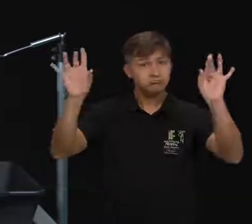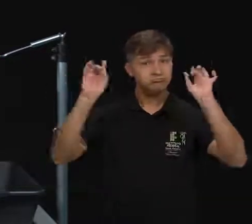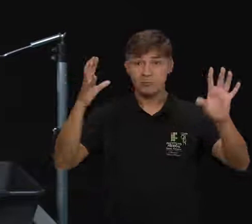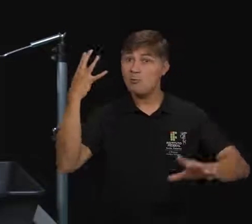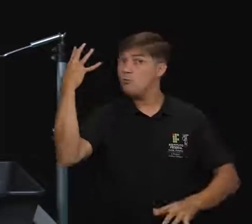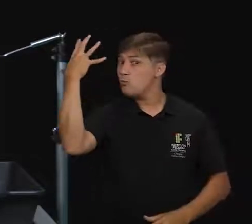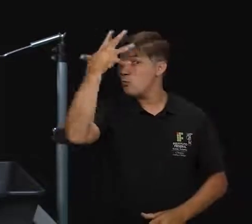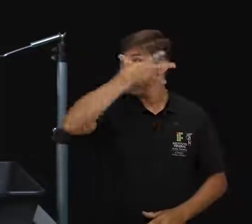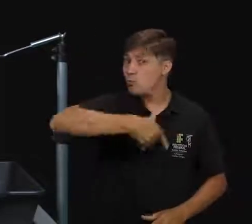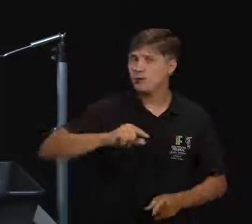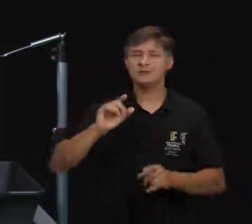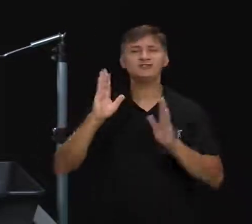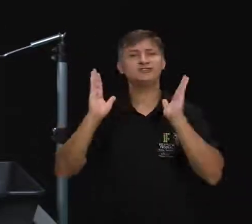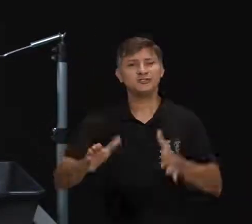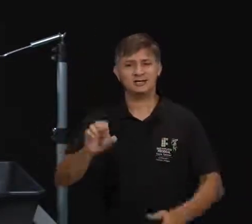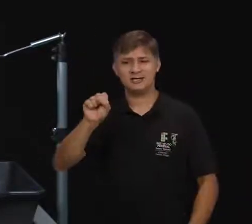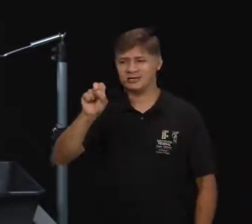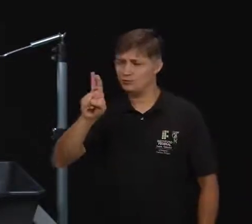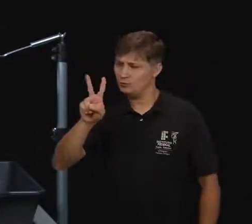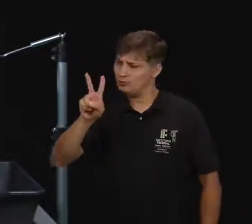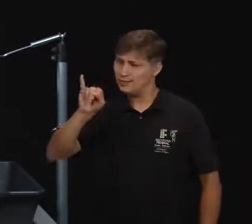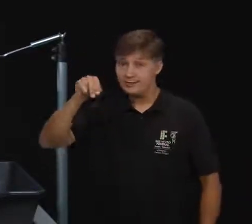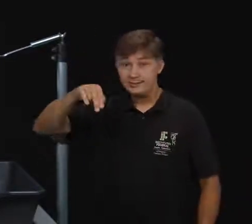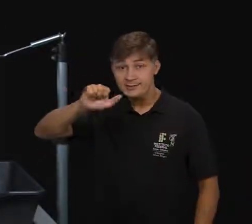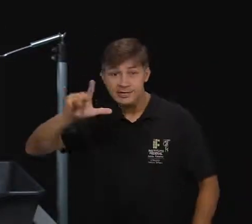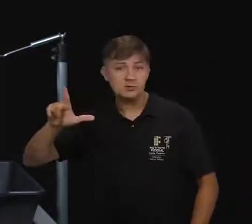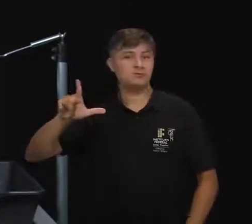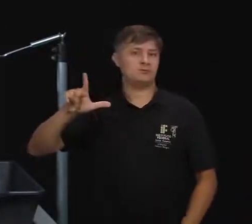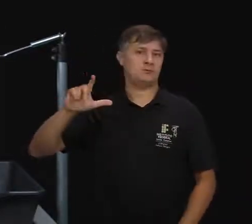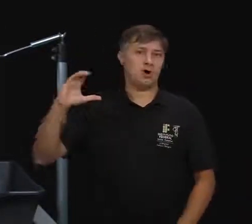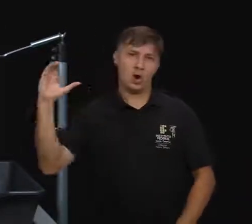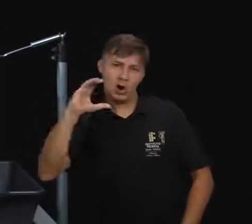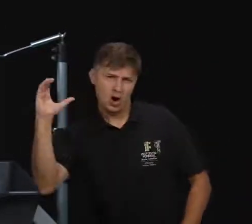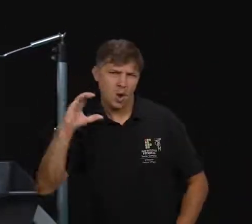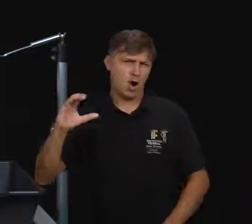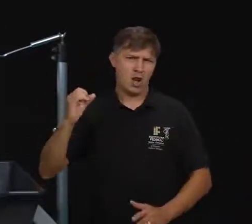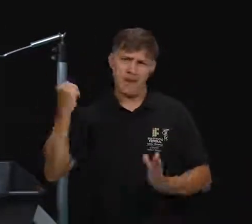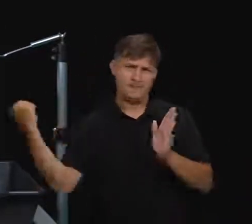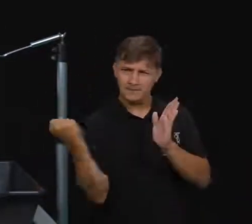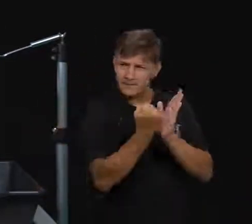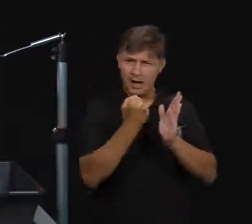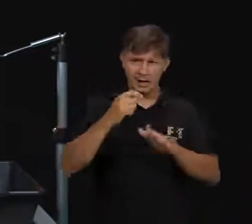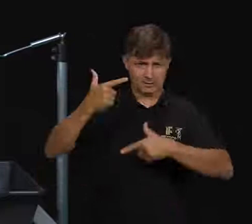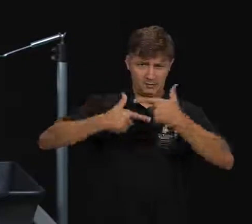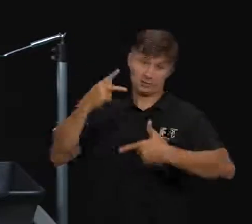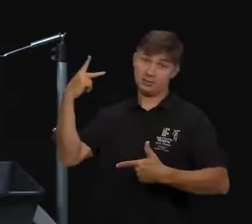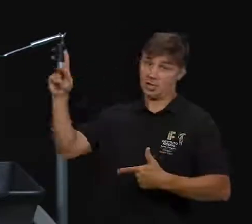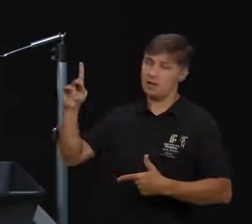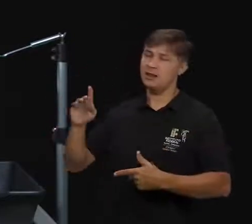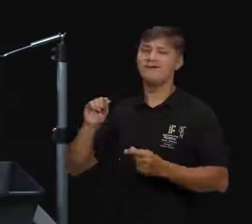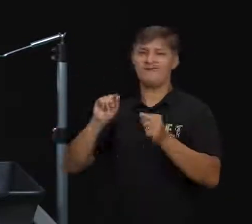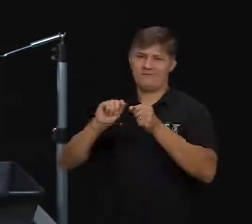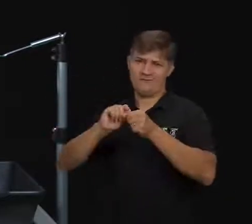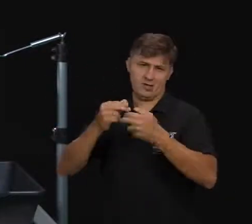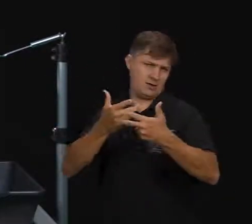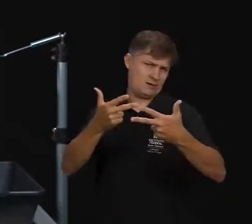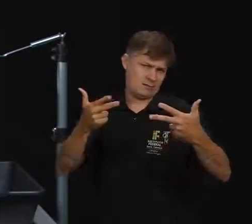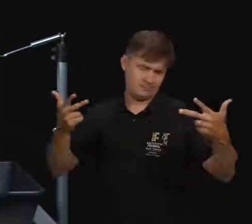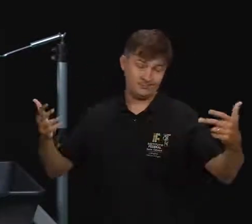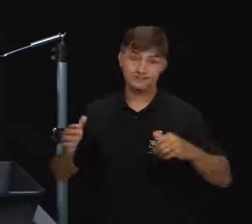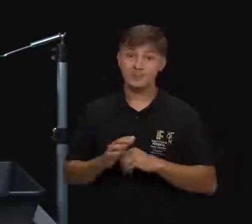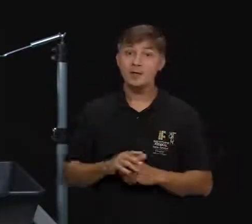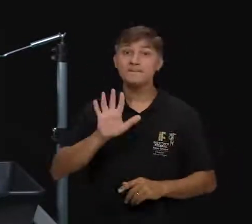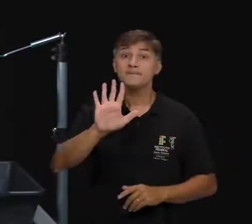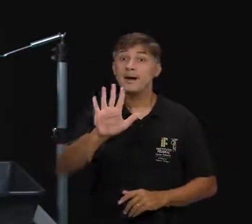trabalhos belíssimos que ele fez já para Souvenir, que ele fez para Coca-Cola, para várias marcas, é bem interessante o trabalho